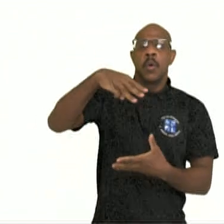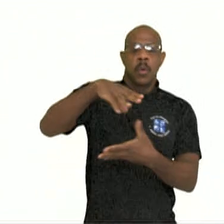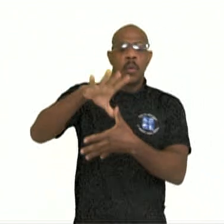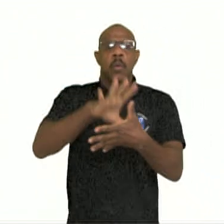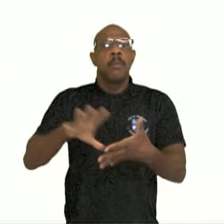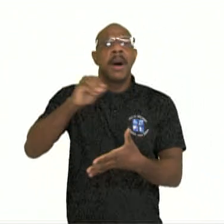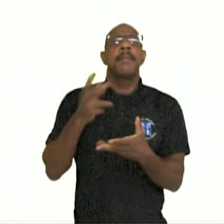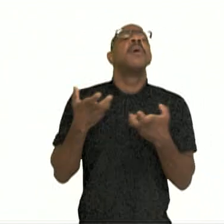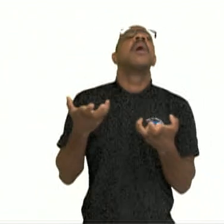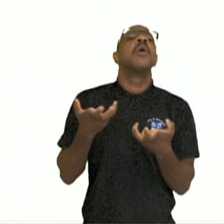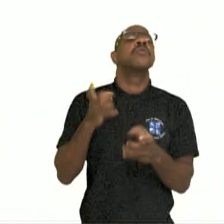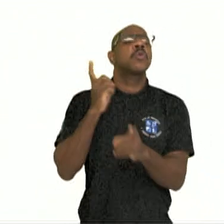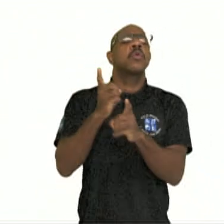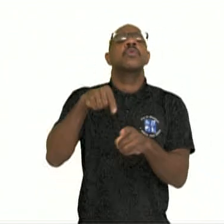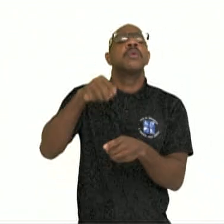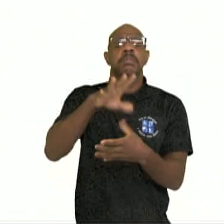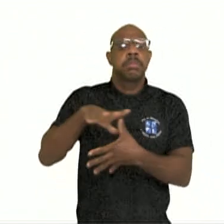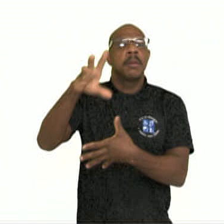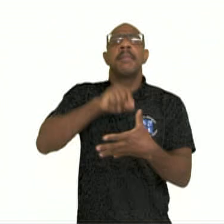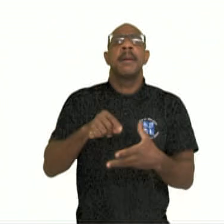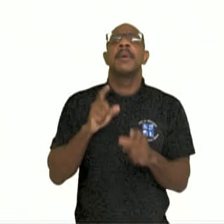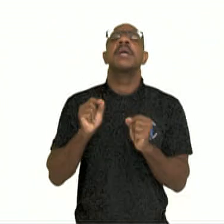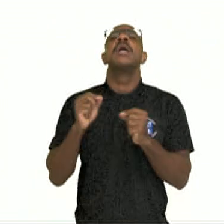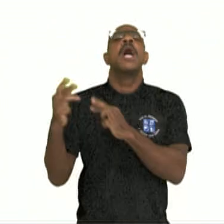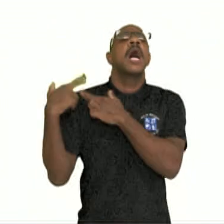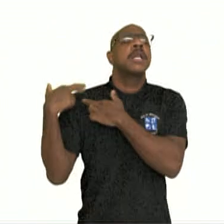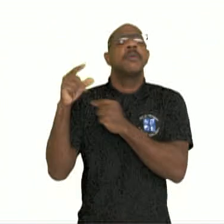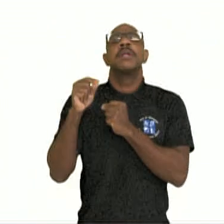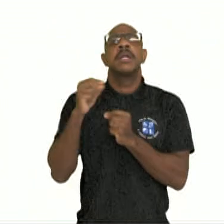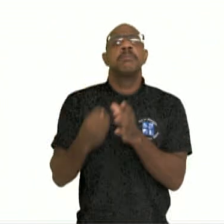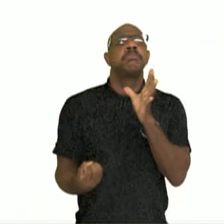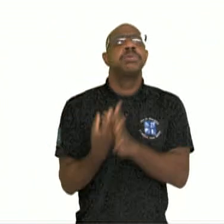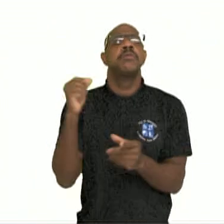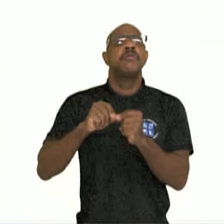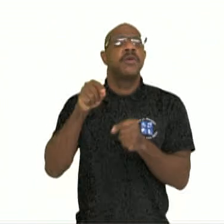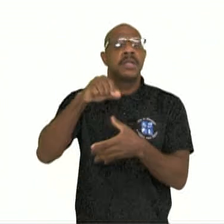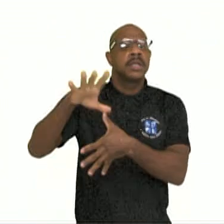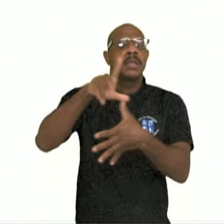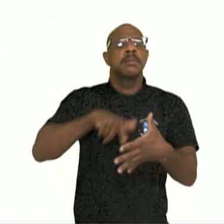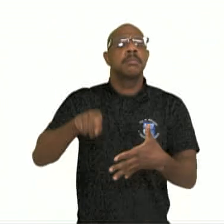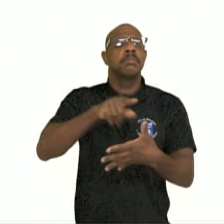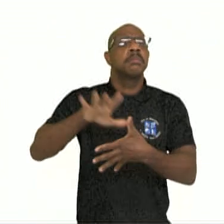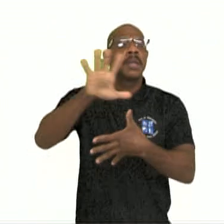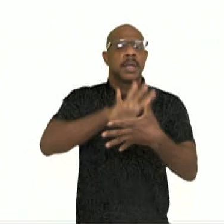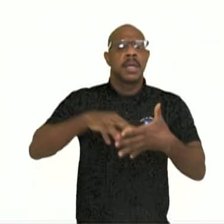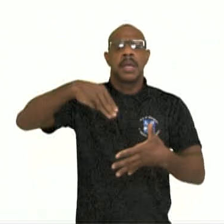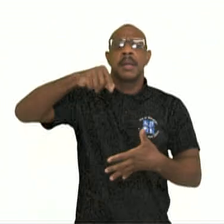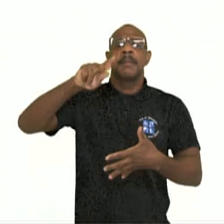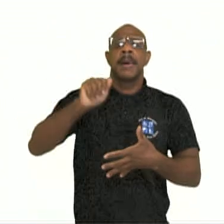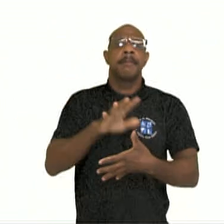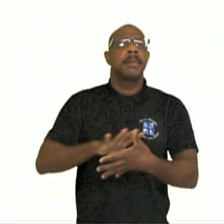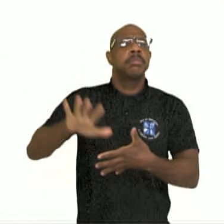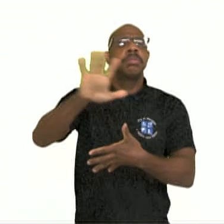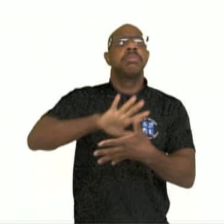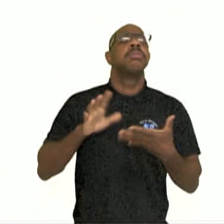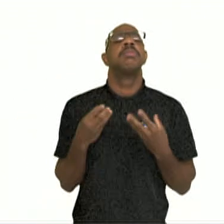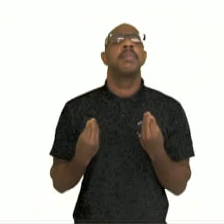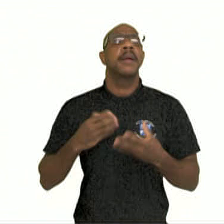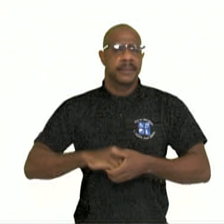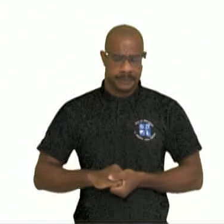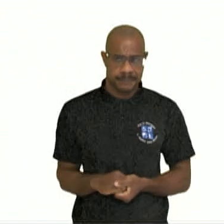extraído, da onde veio esse mapa, quem foi o responsável pela produção deste mapa. Então a fonte serve justamente para